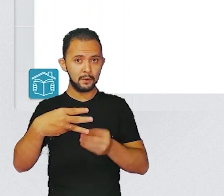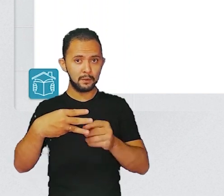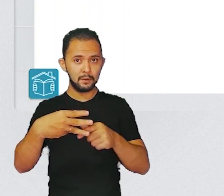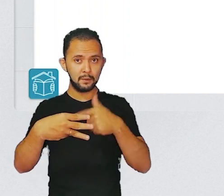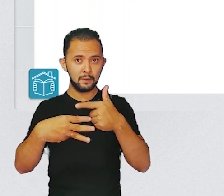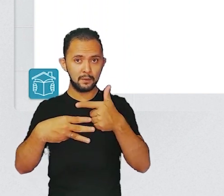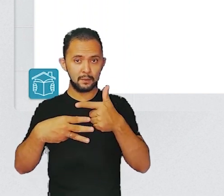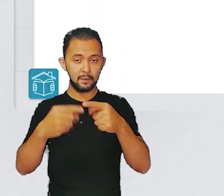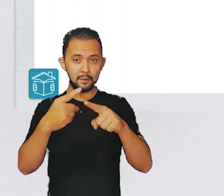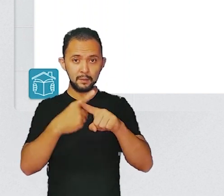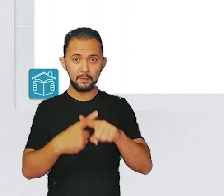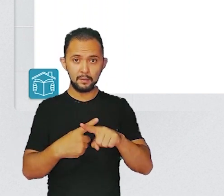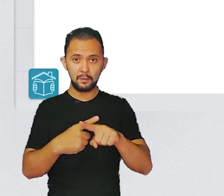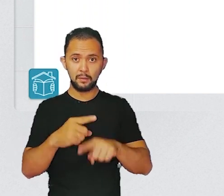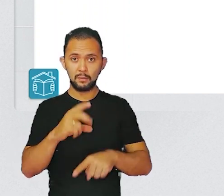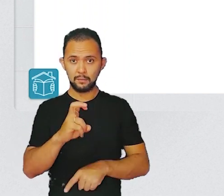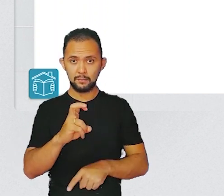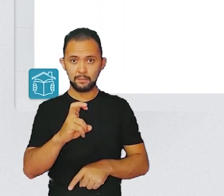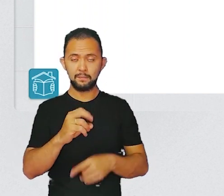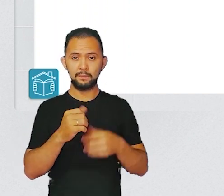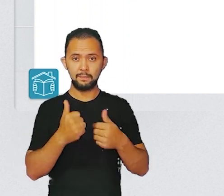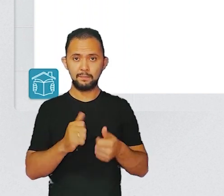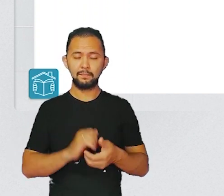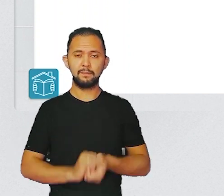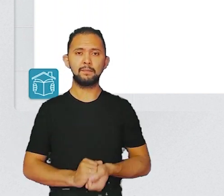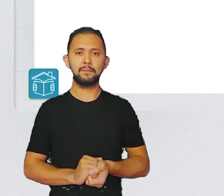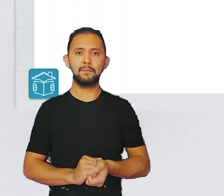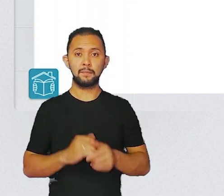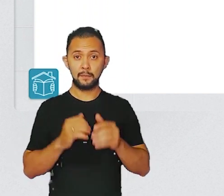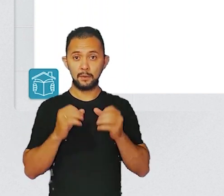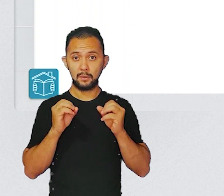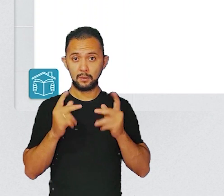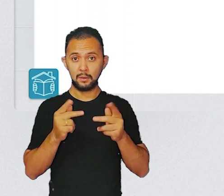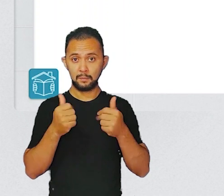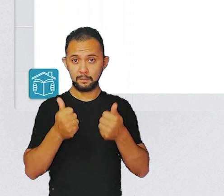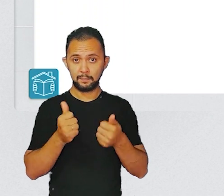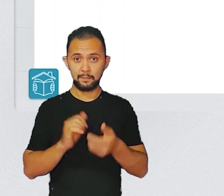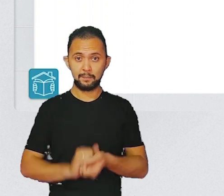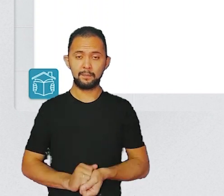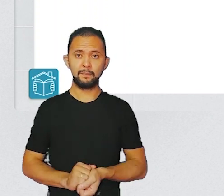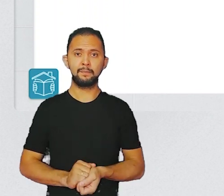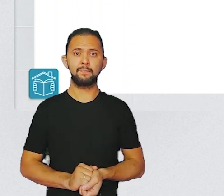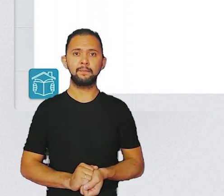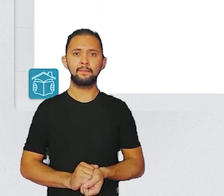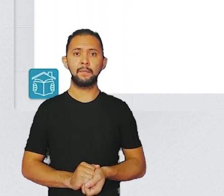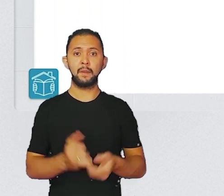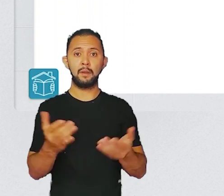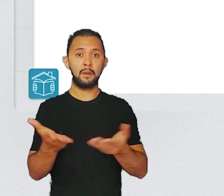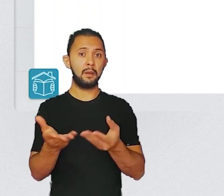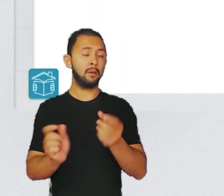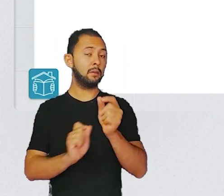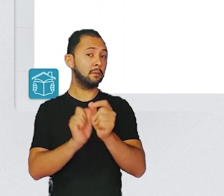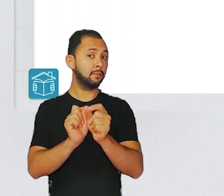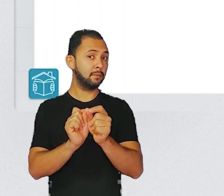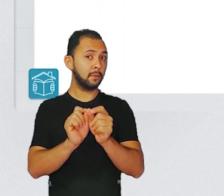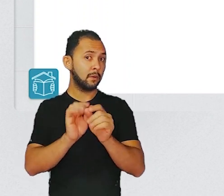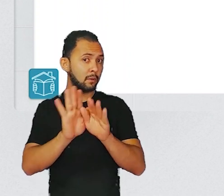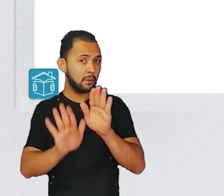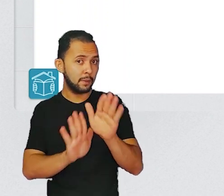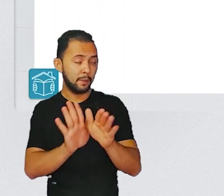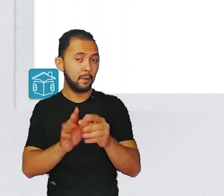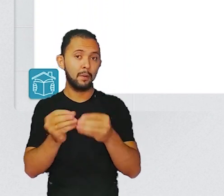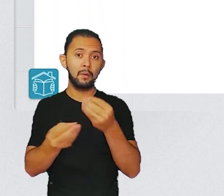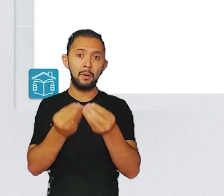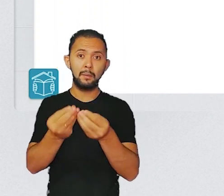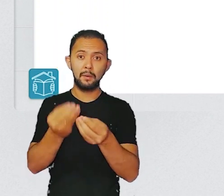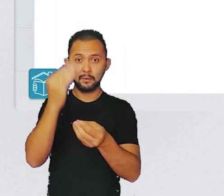2 vezes 5. Tranquilo? Show de bola? Agora um detalhe. Como é que a gente faz para